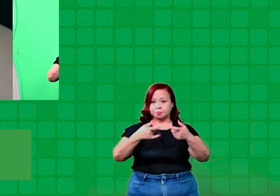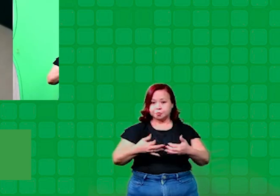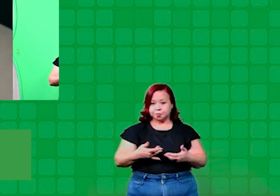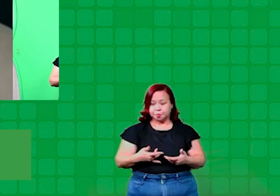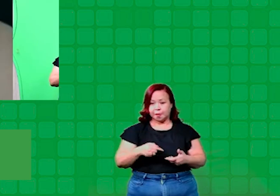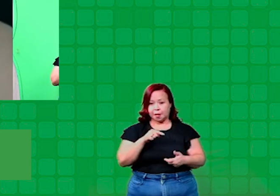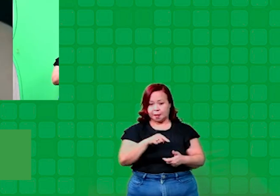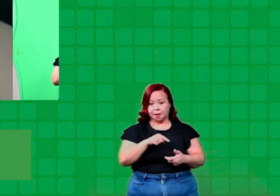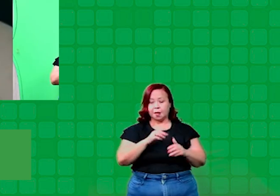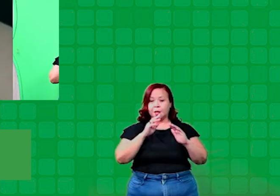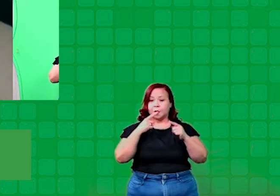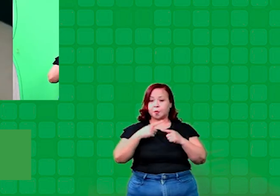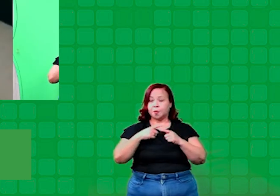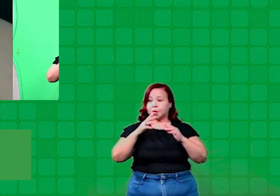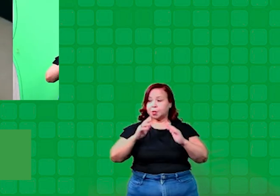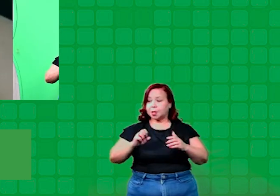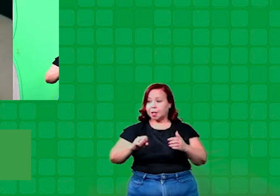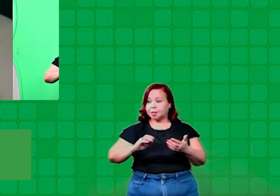a política.